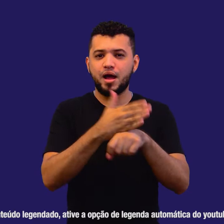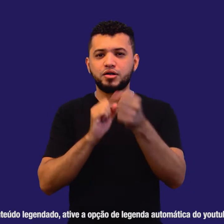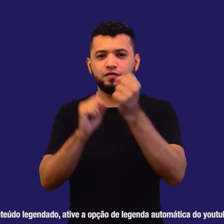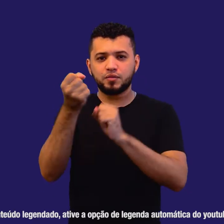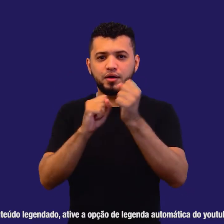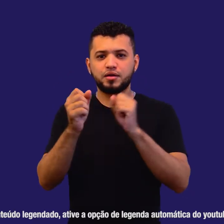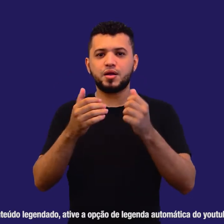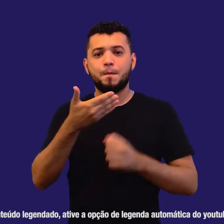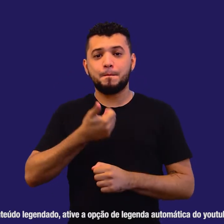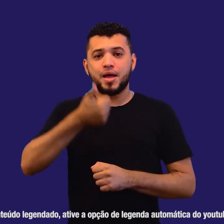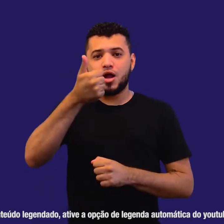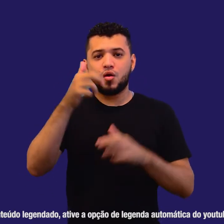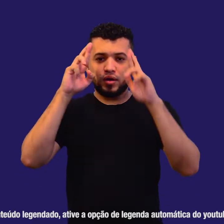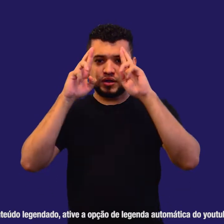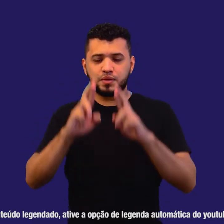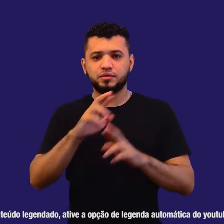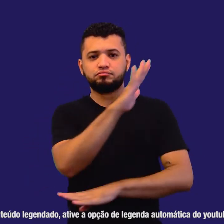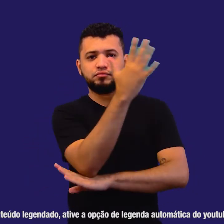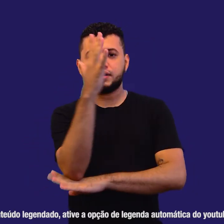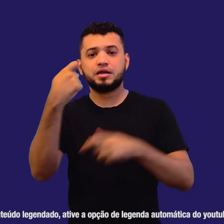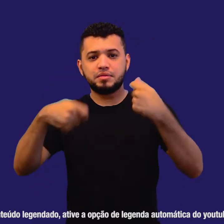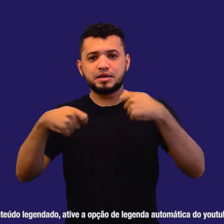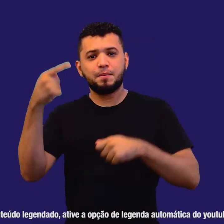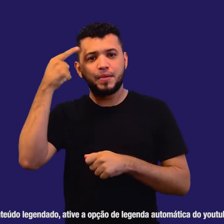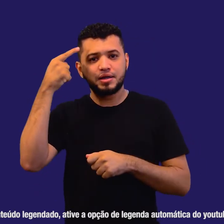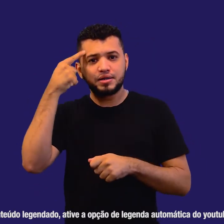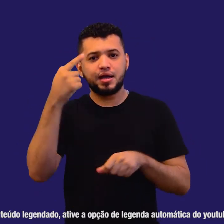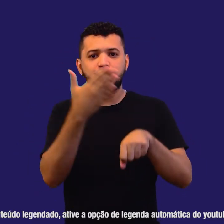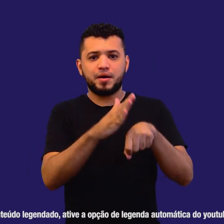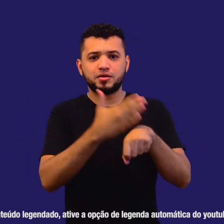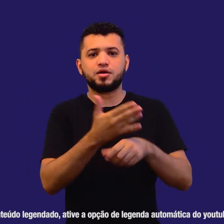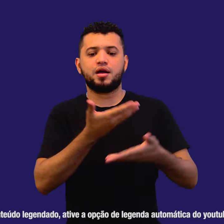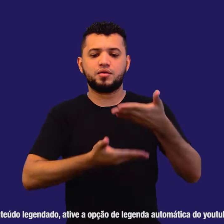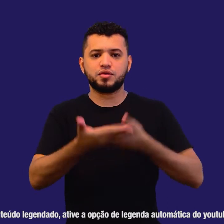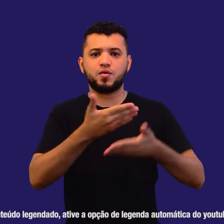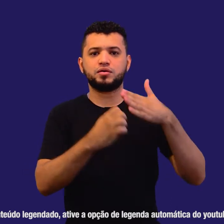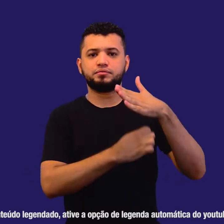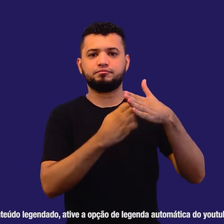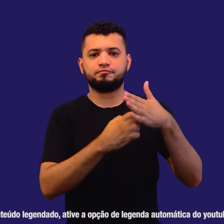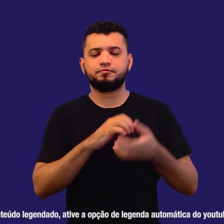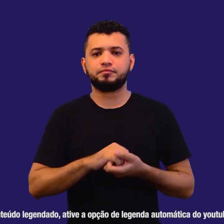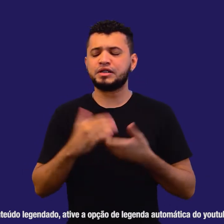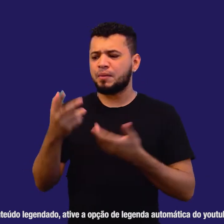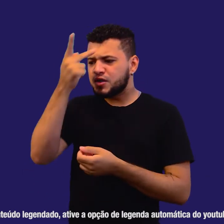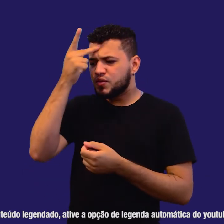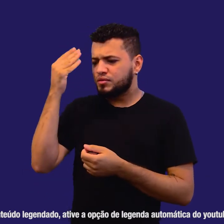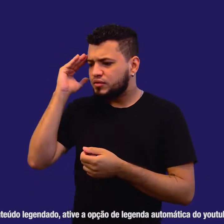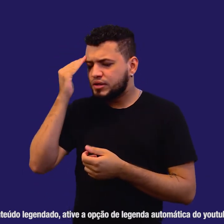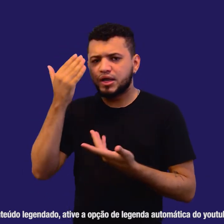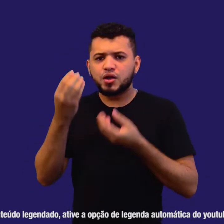mais sustentáveis são importantes de serem pensadas e praticadas nos negócios. Priscila, para quem não entende como funciona